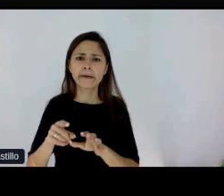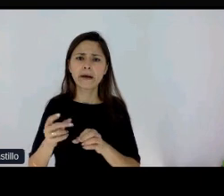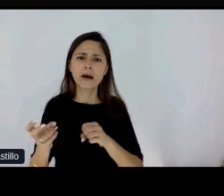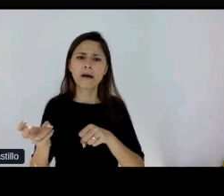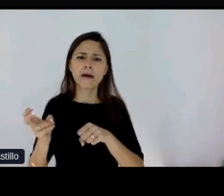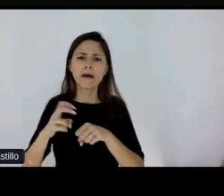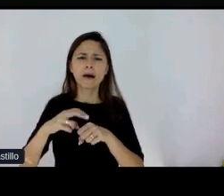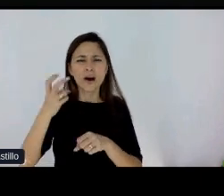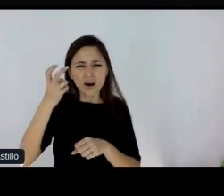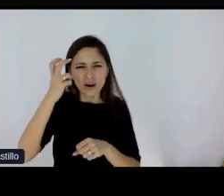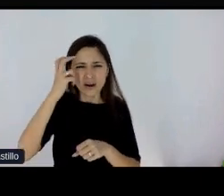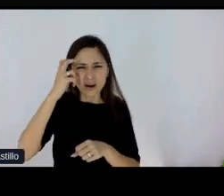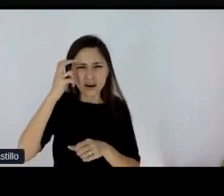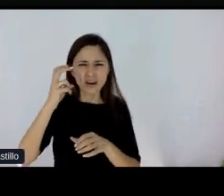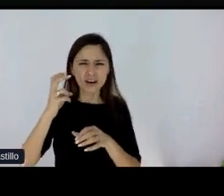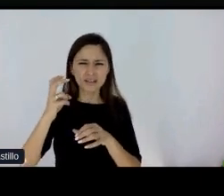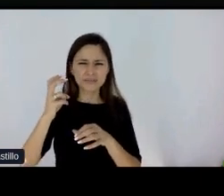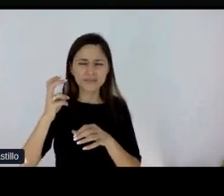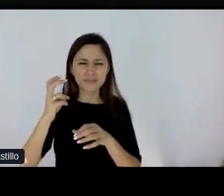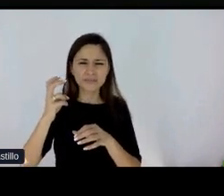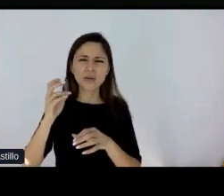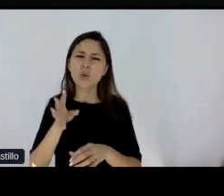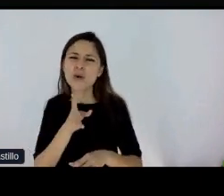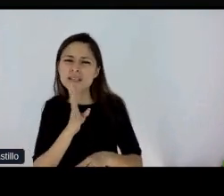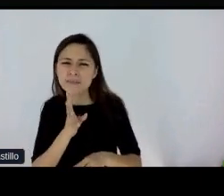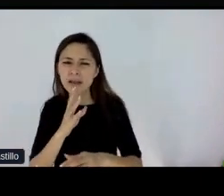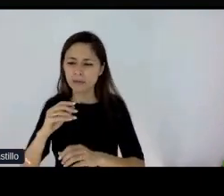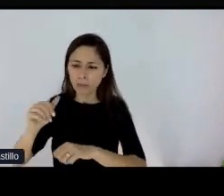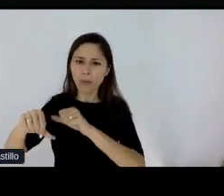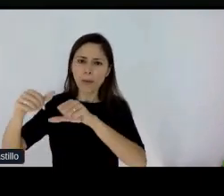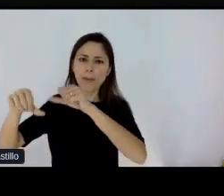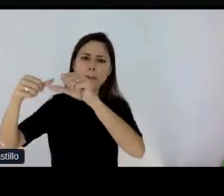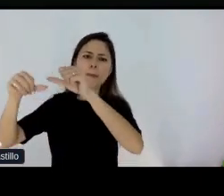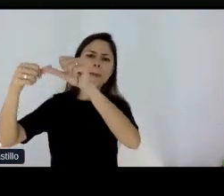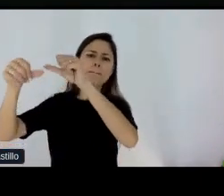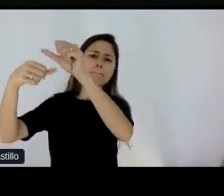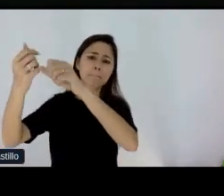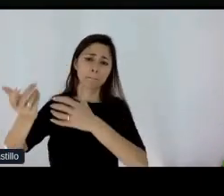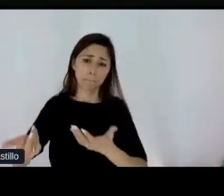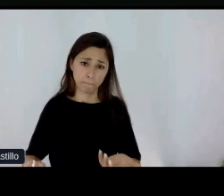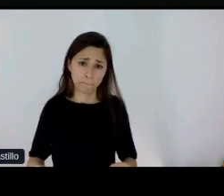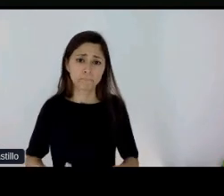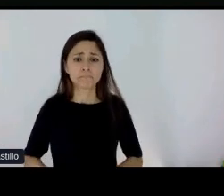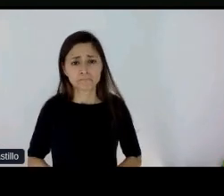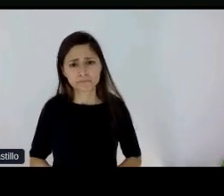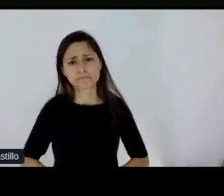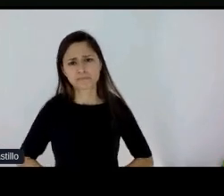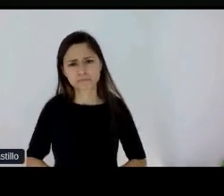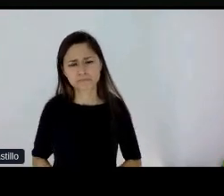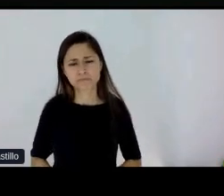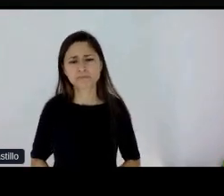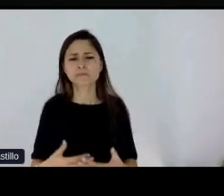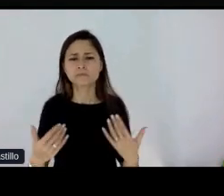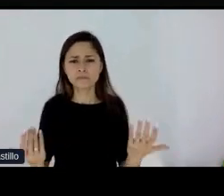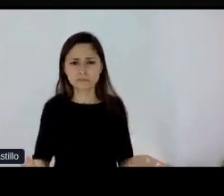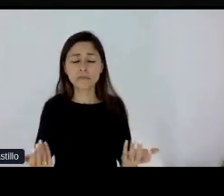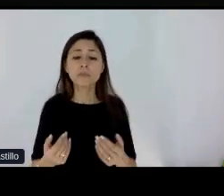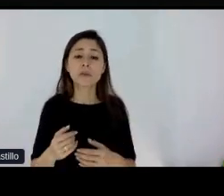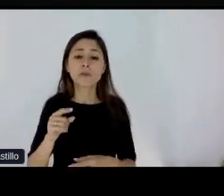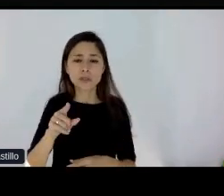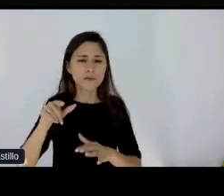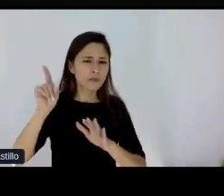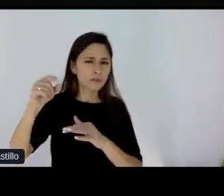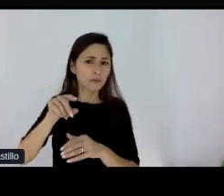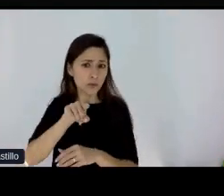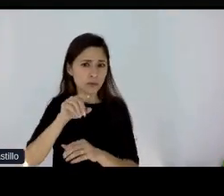venham para o seu sistema de forma natural, sem você precisar atualizar o seu sistema. E daí, conforme você for